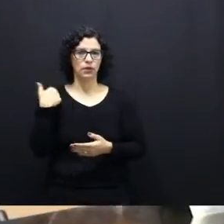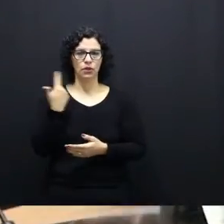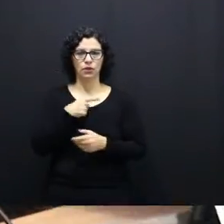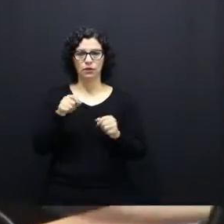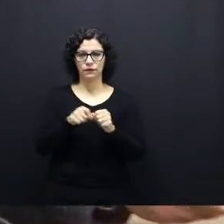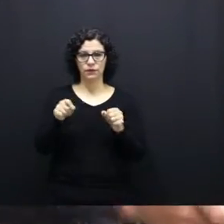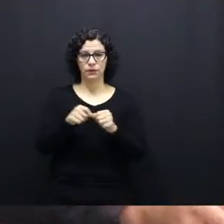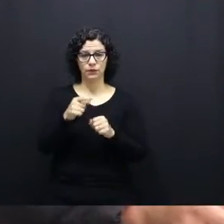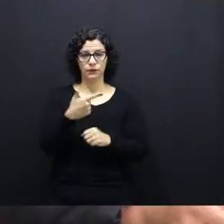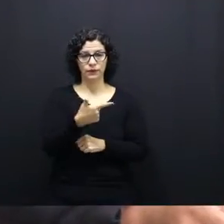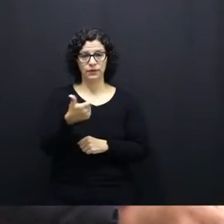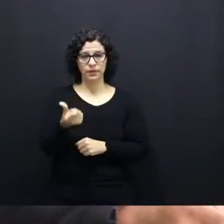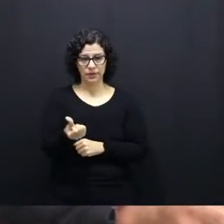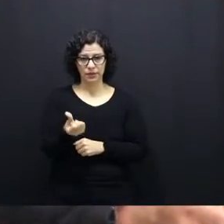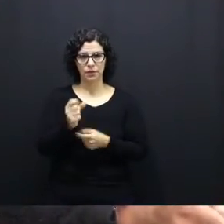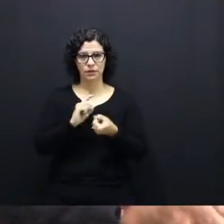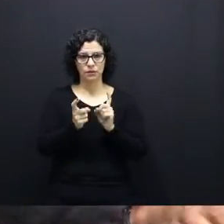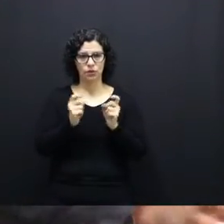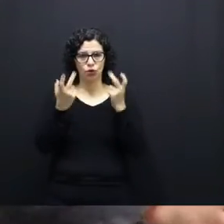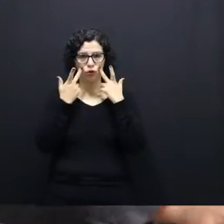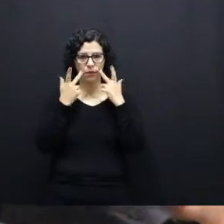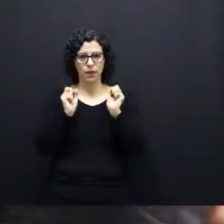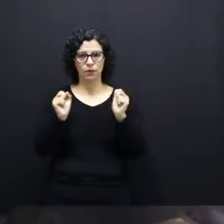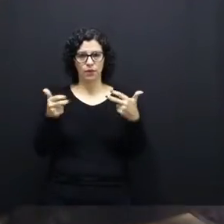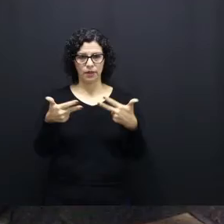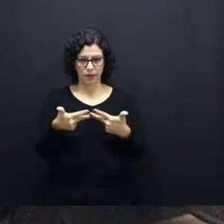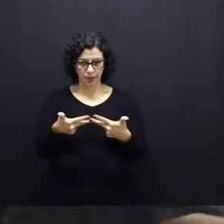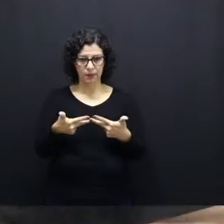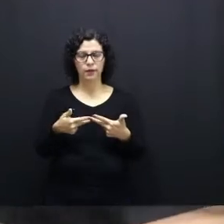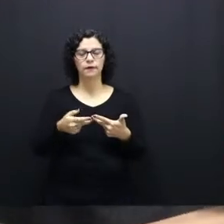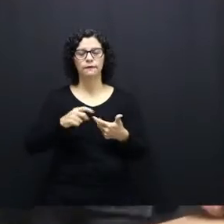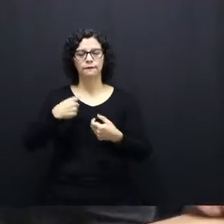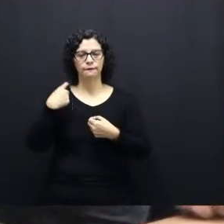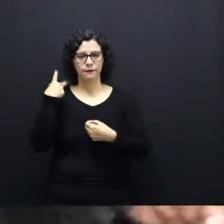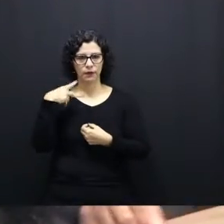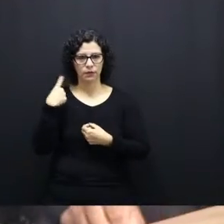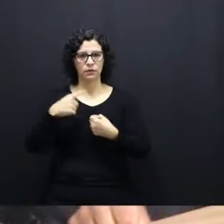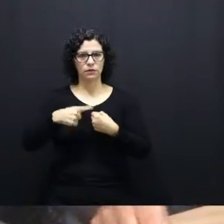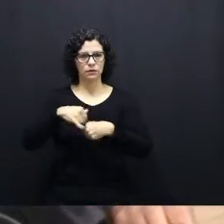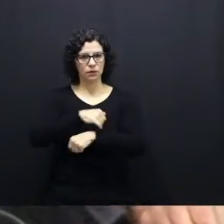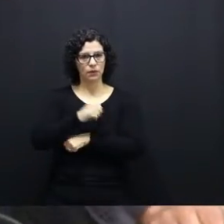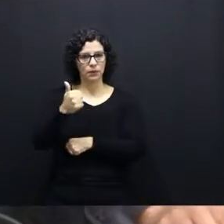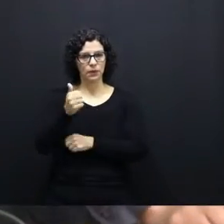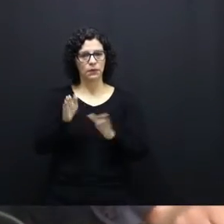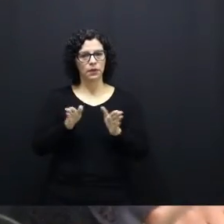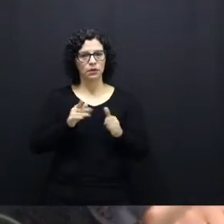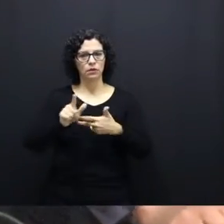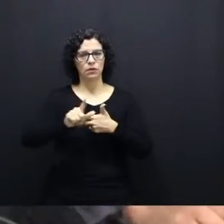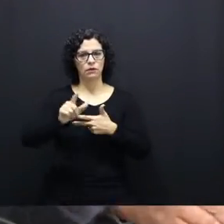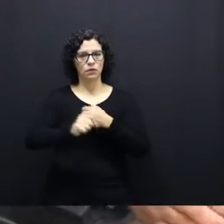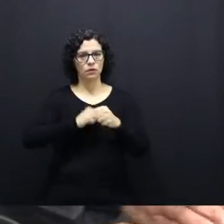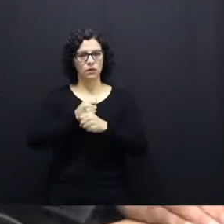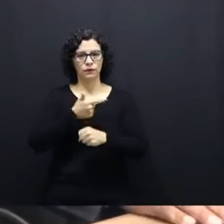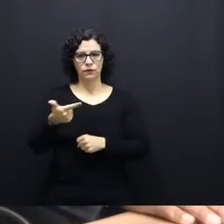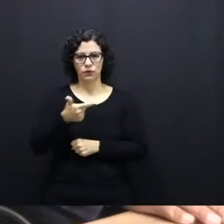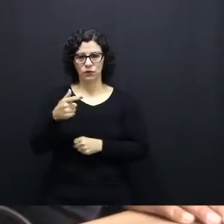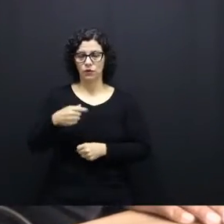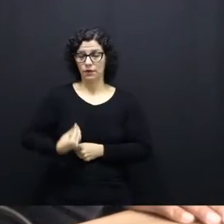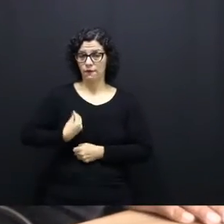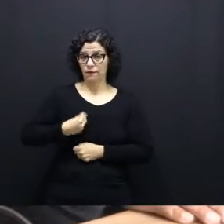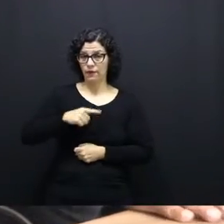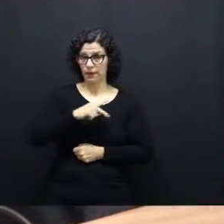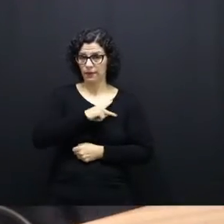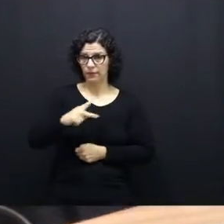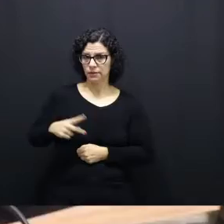realizou sua 26ª sessão ordinária do 1º período legislativo do ano em curso ela compareceu na lei do presidente